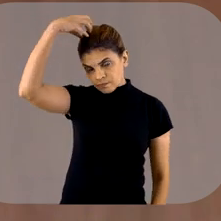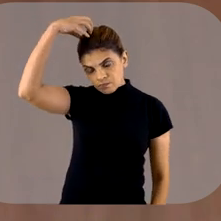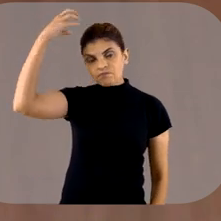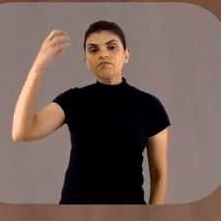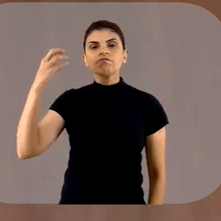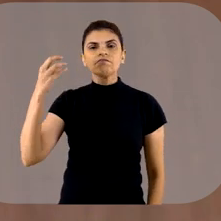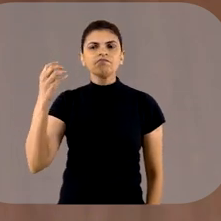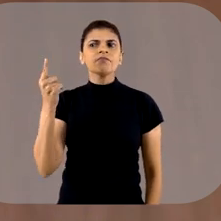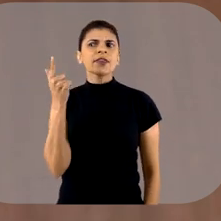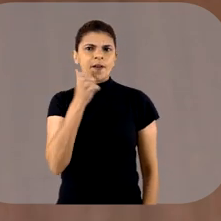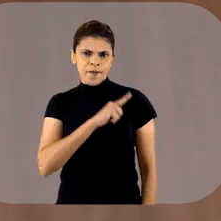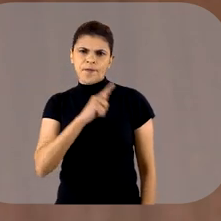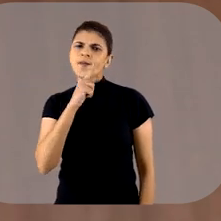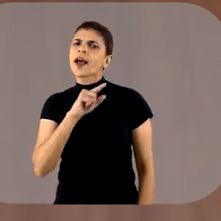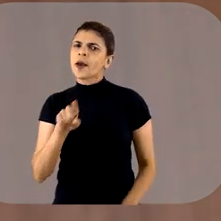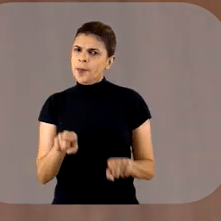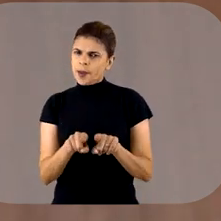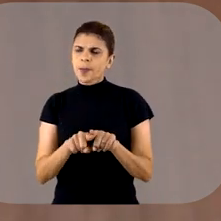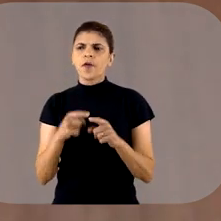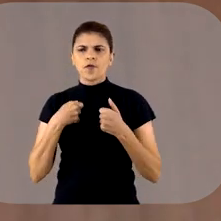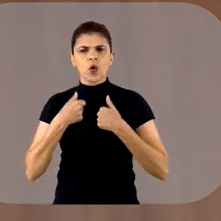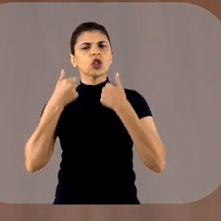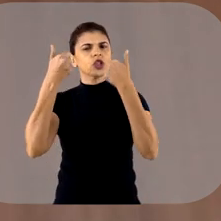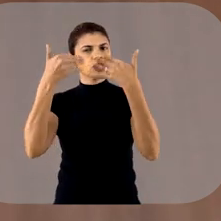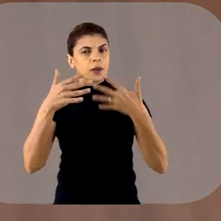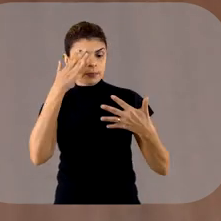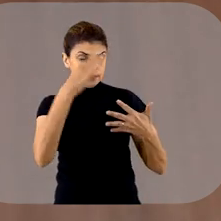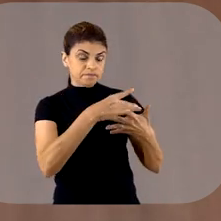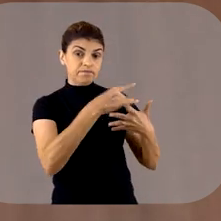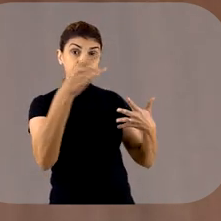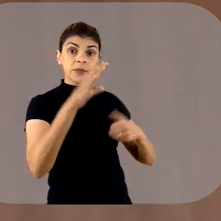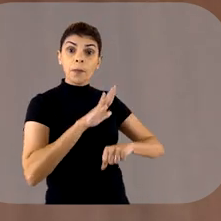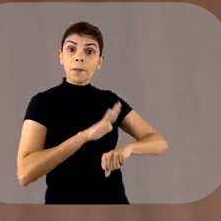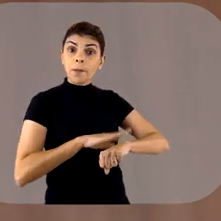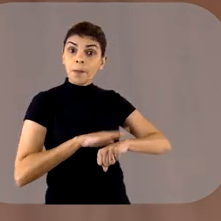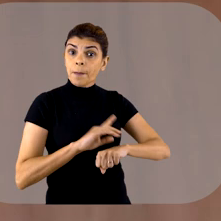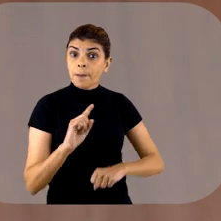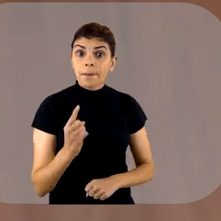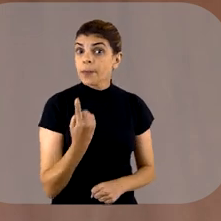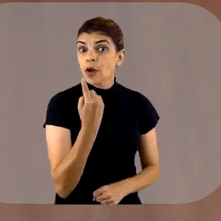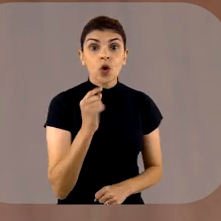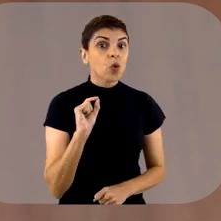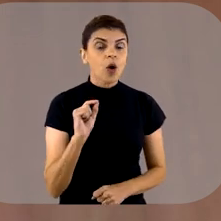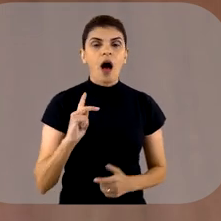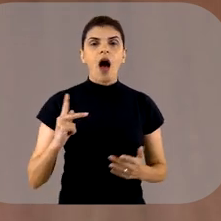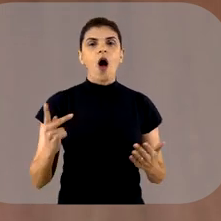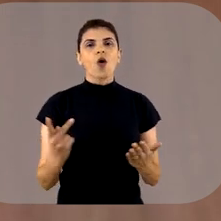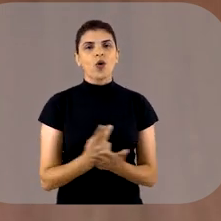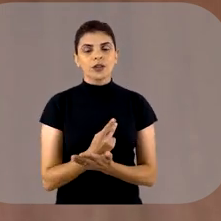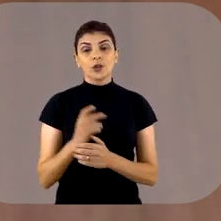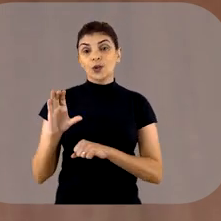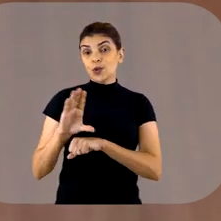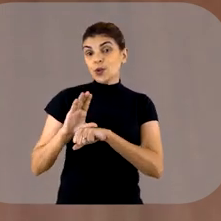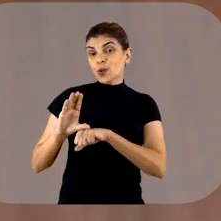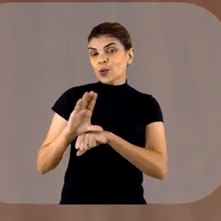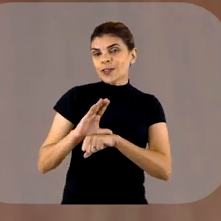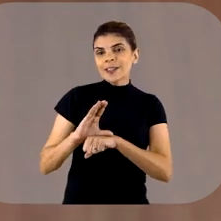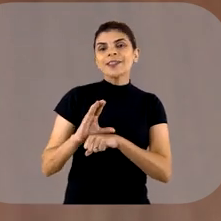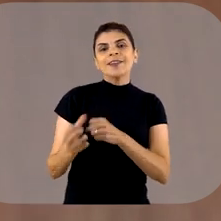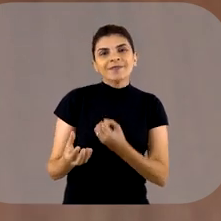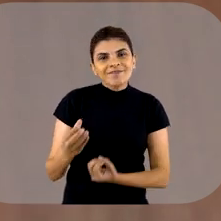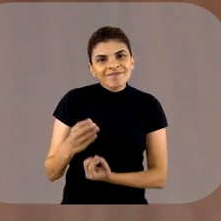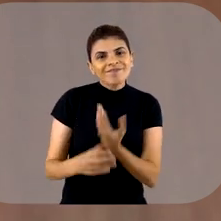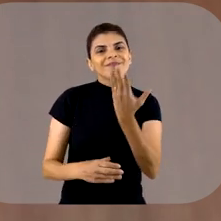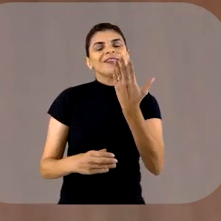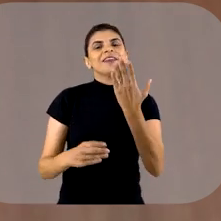eh eu acho que vale a pena destacar eu vou vou destacar principalmente o primeiro momento que é o da Constituição da